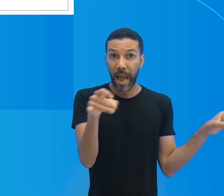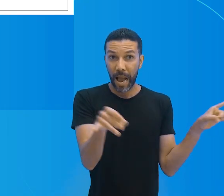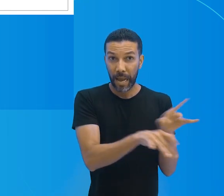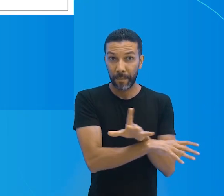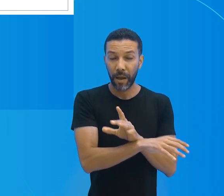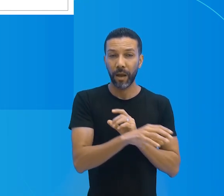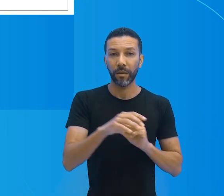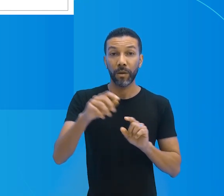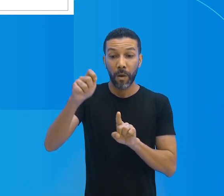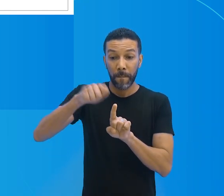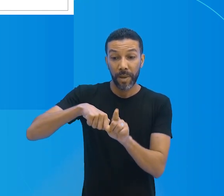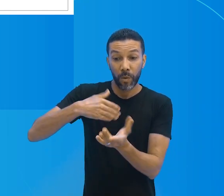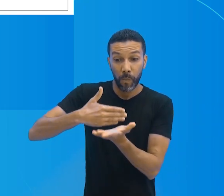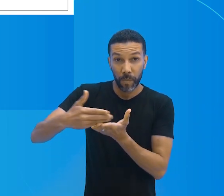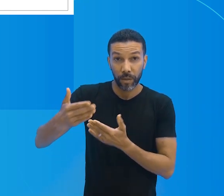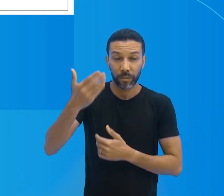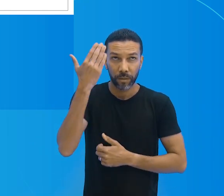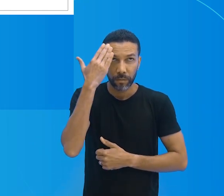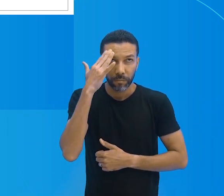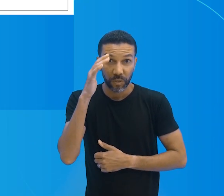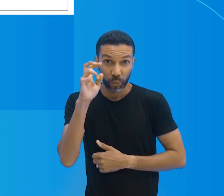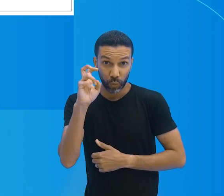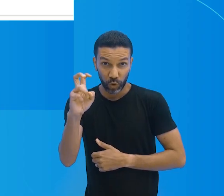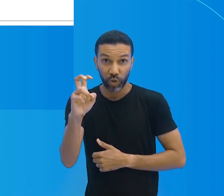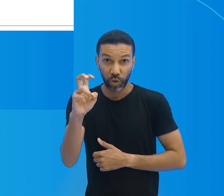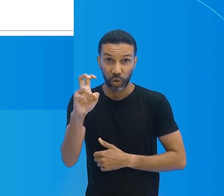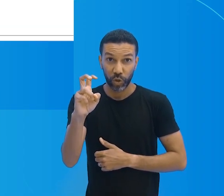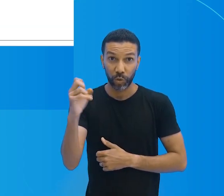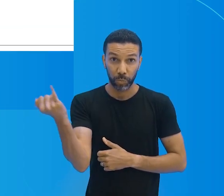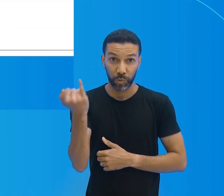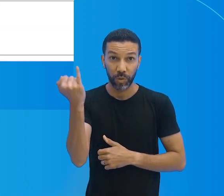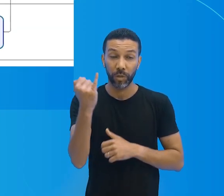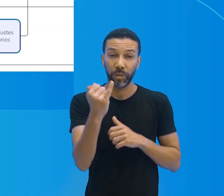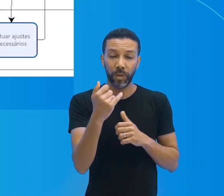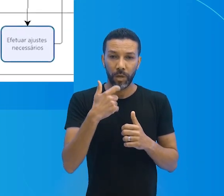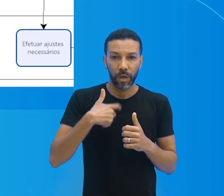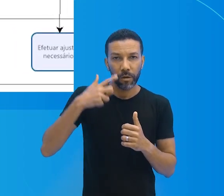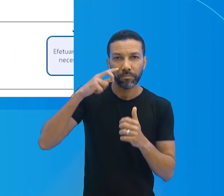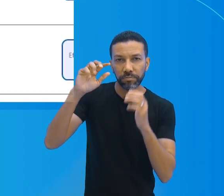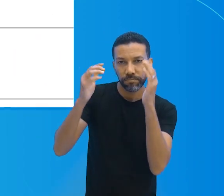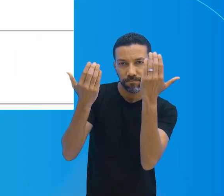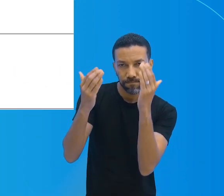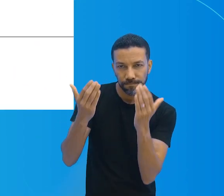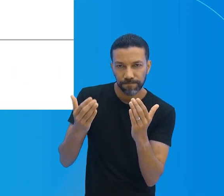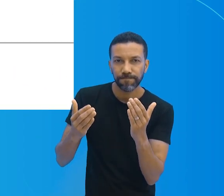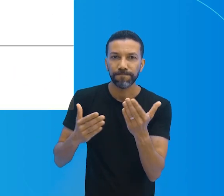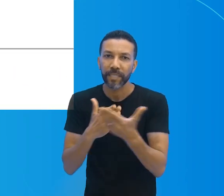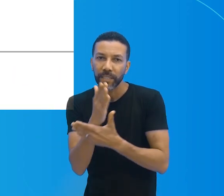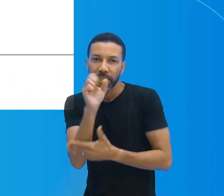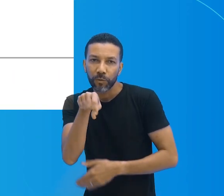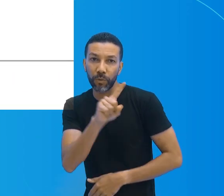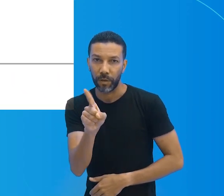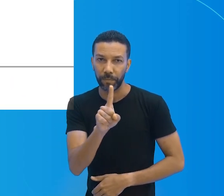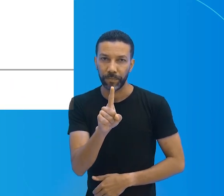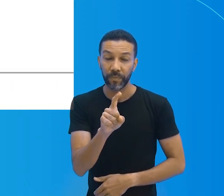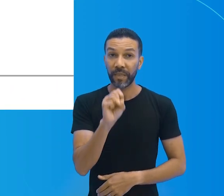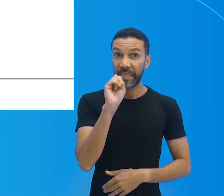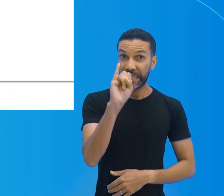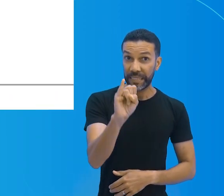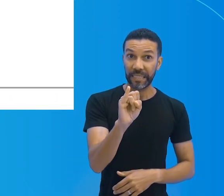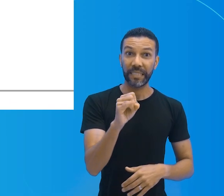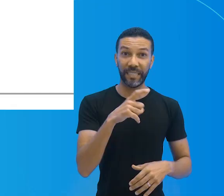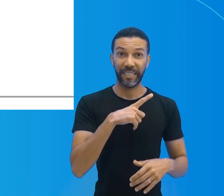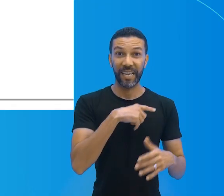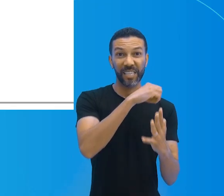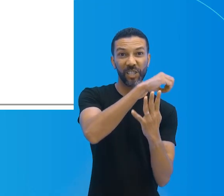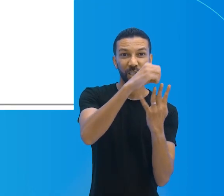tá? Chefe, como vocês fazem isso, né? O chefe só vai visualizar entregas já finalizadas,